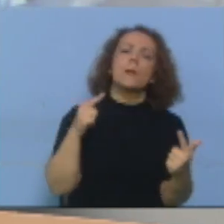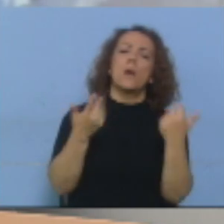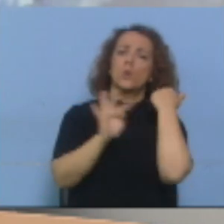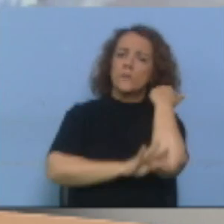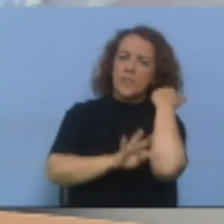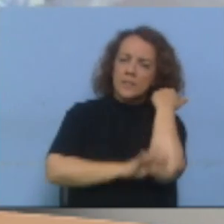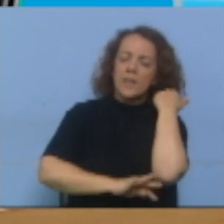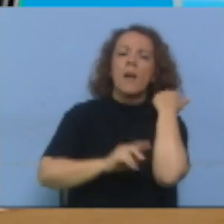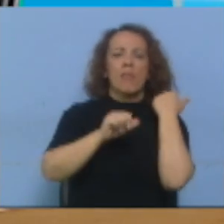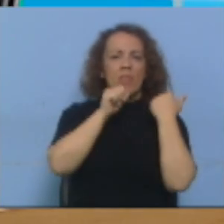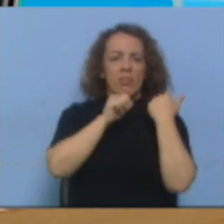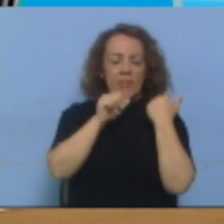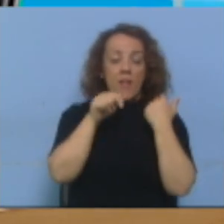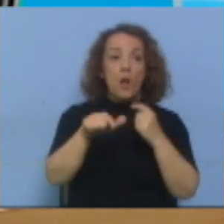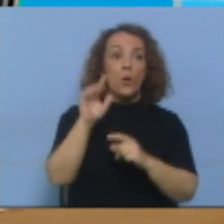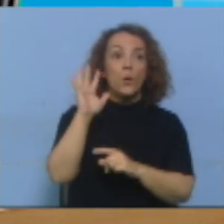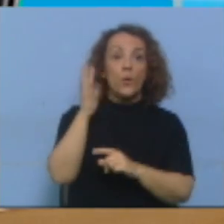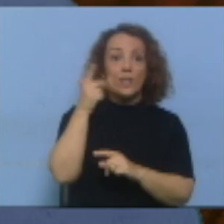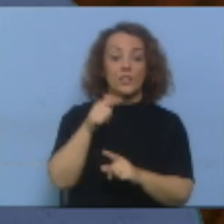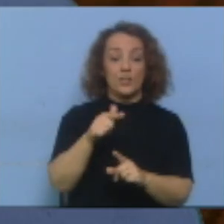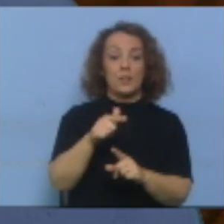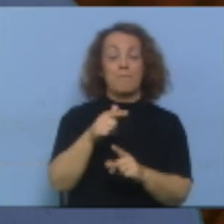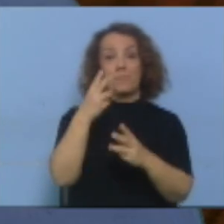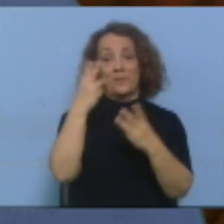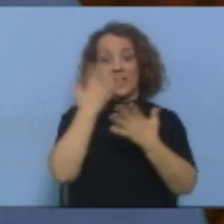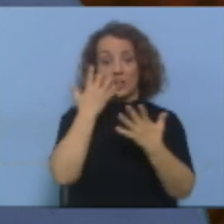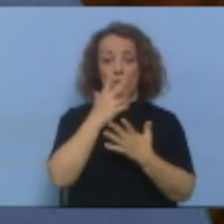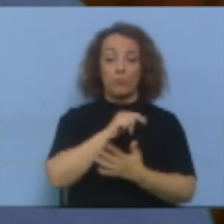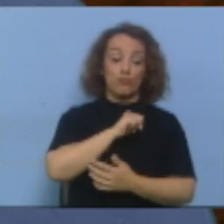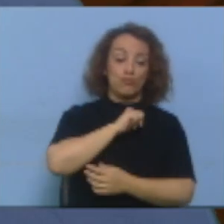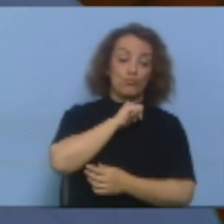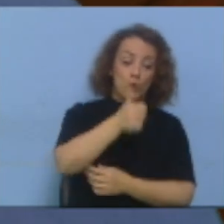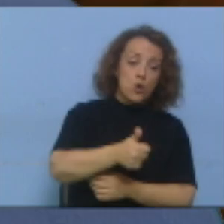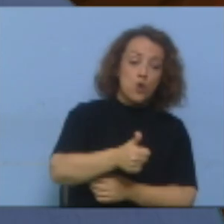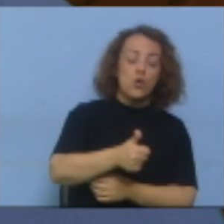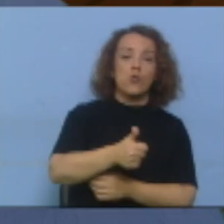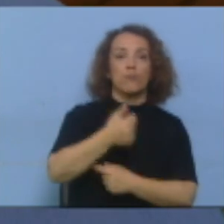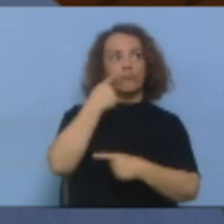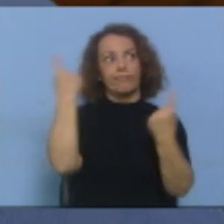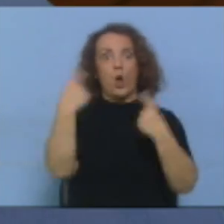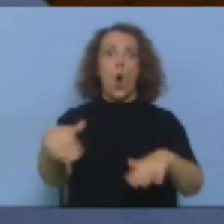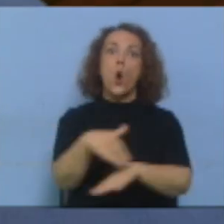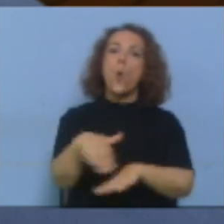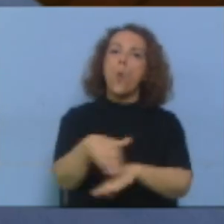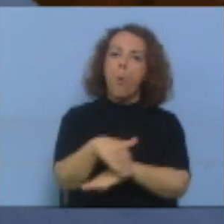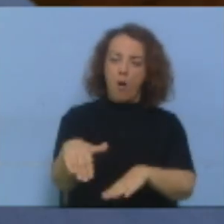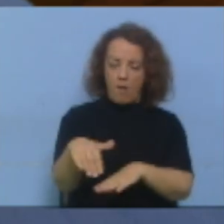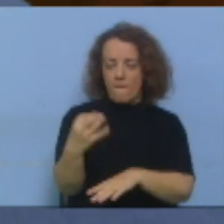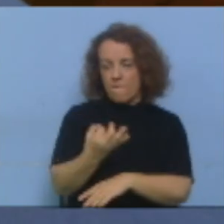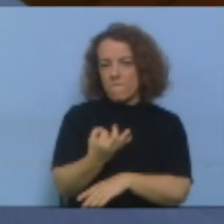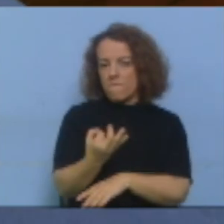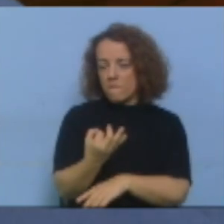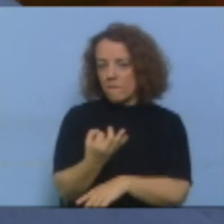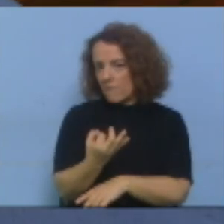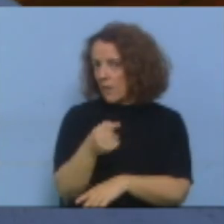de freguesia era que os acontecimentos da Paixão e Morte fossem recriados nas ruas. E são normalmente,